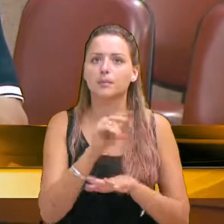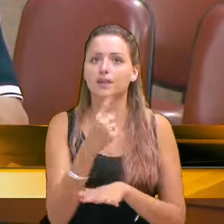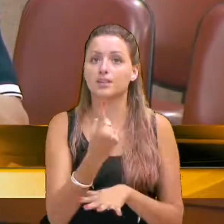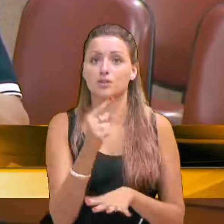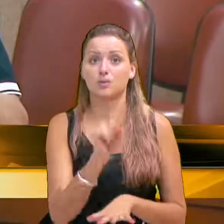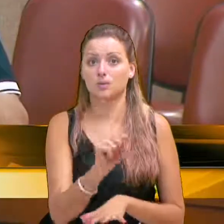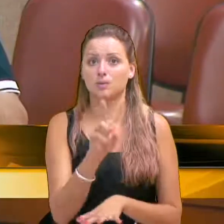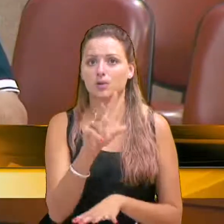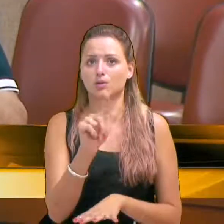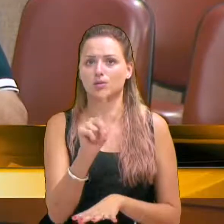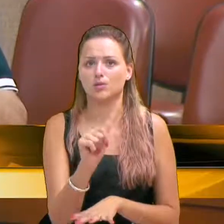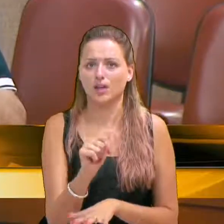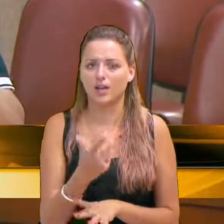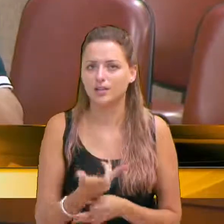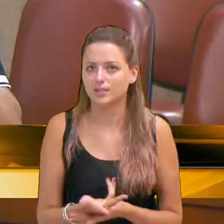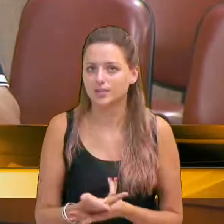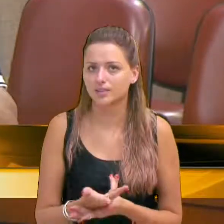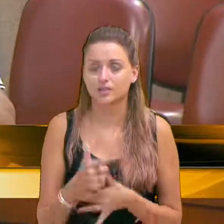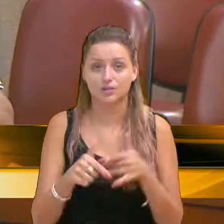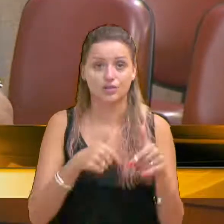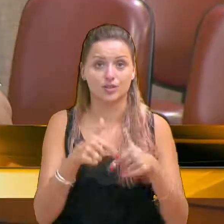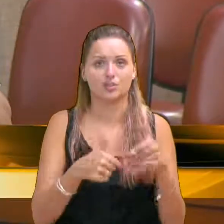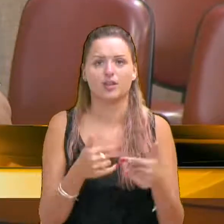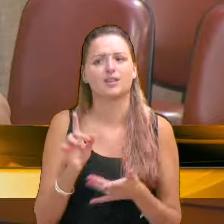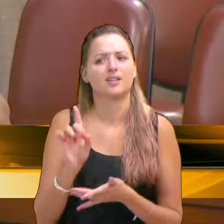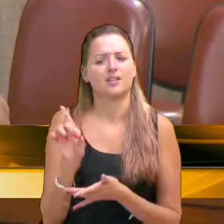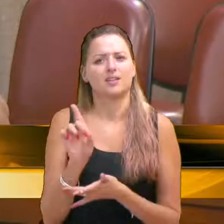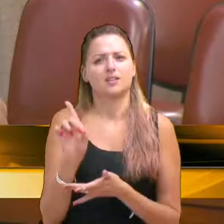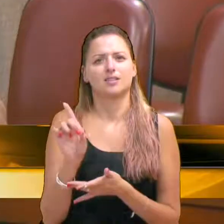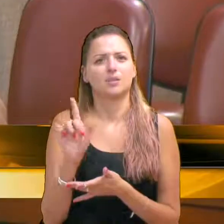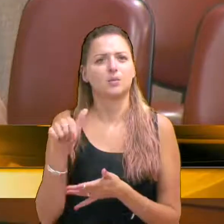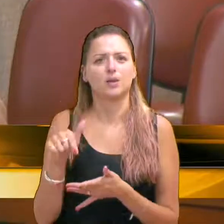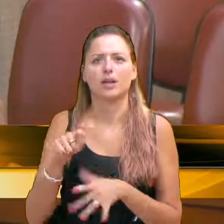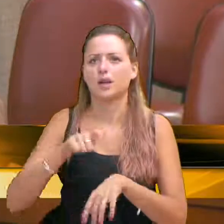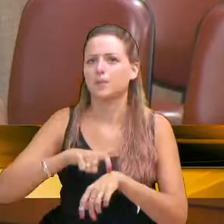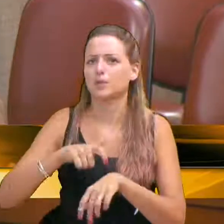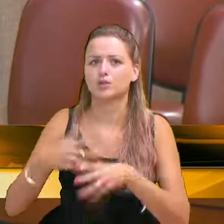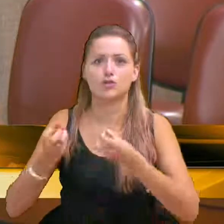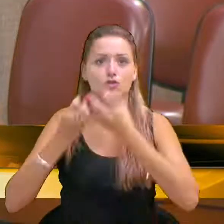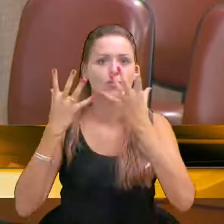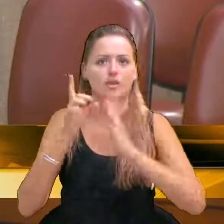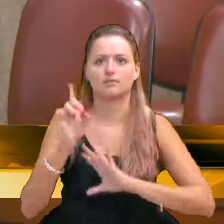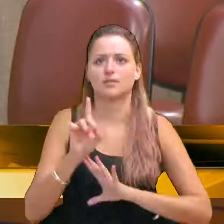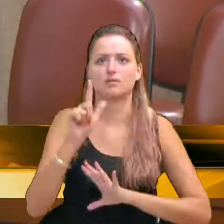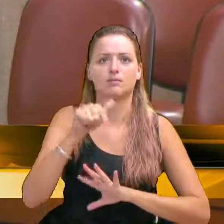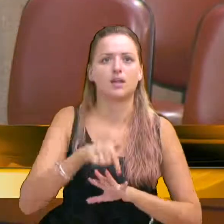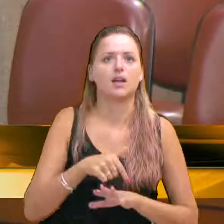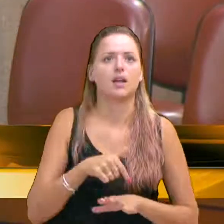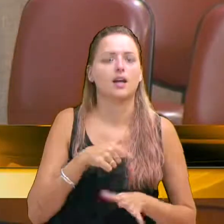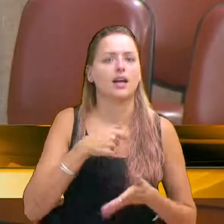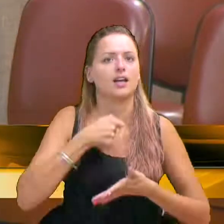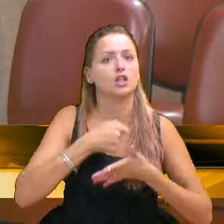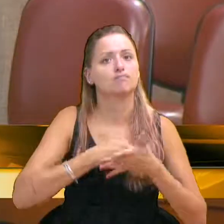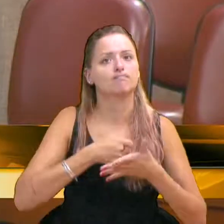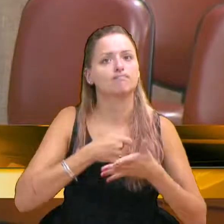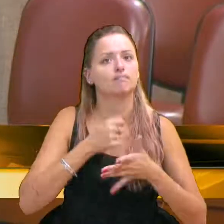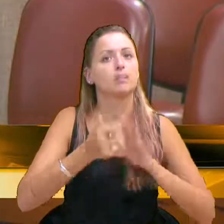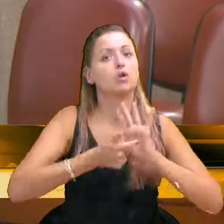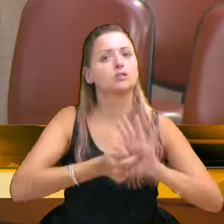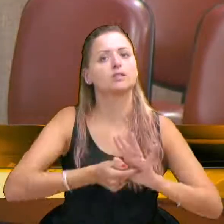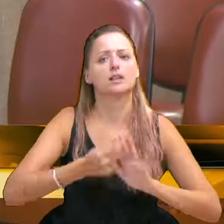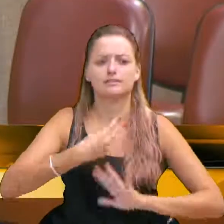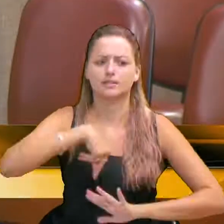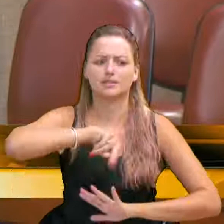direto? Então, hoje não é motivo de festejar, não, é motivo de bandeira meio mastro, é sinal de luto, porque